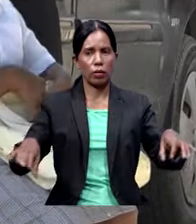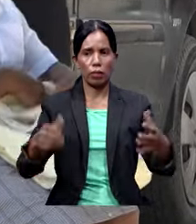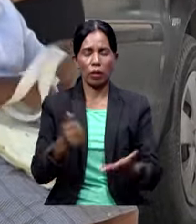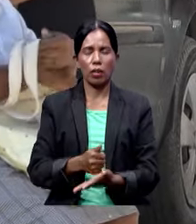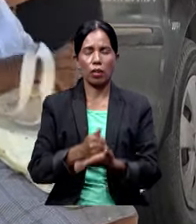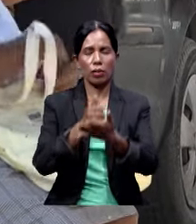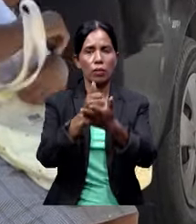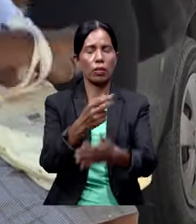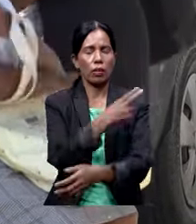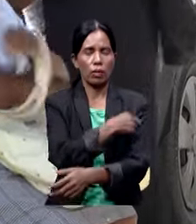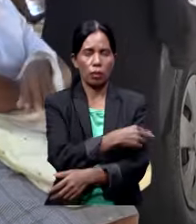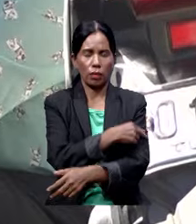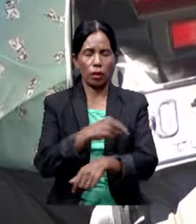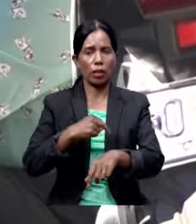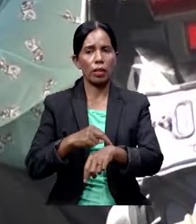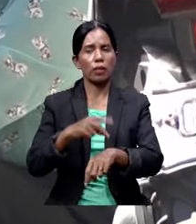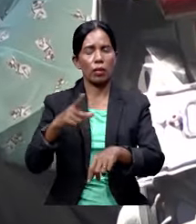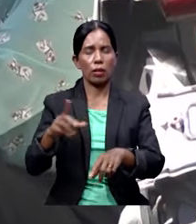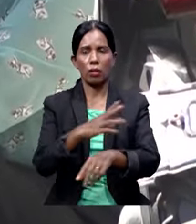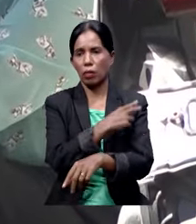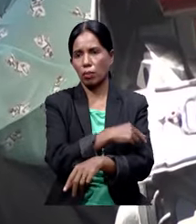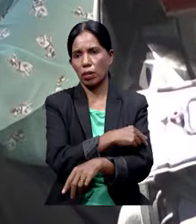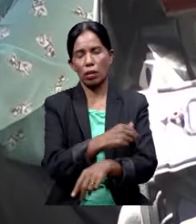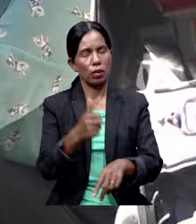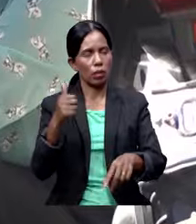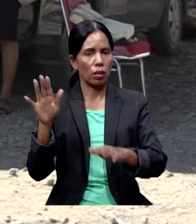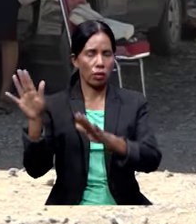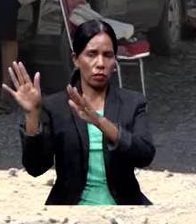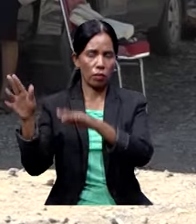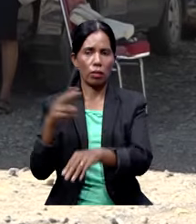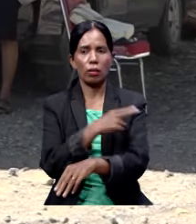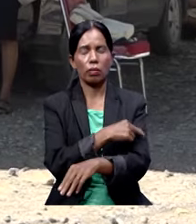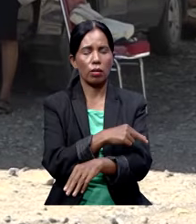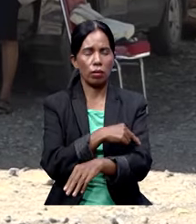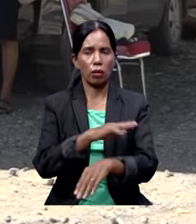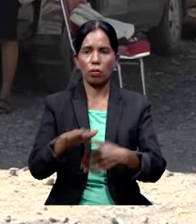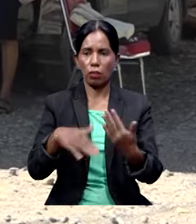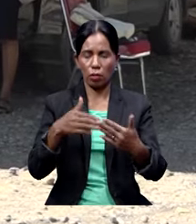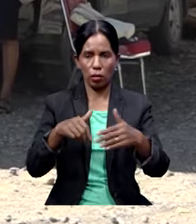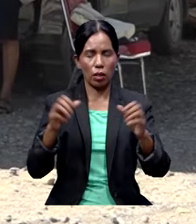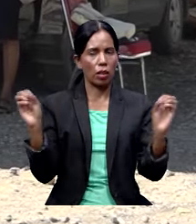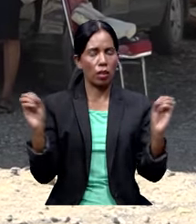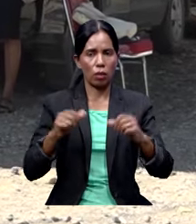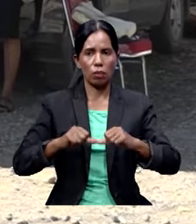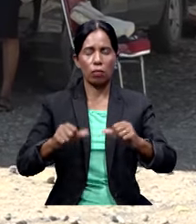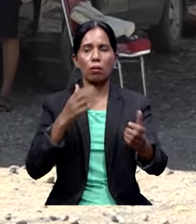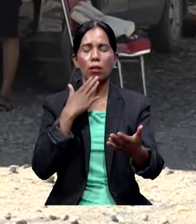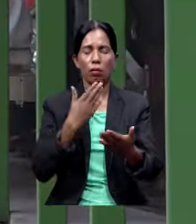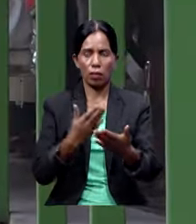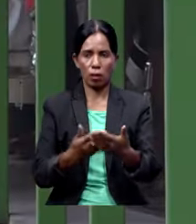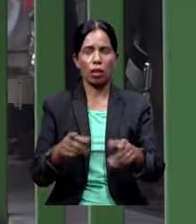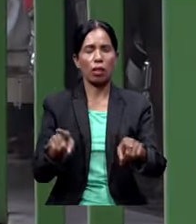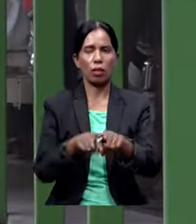e hospital nacional, hospital referal sira, centro saúde no posto saúde sira la dun la ho dia kanesang